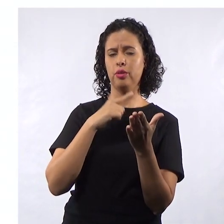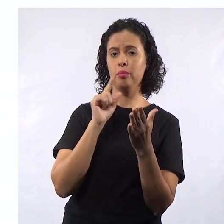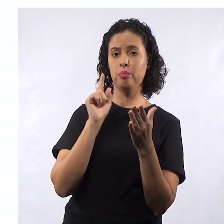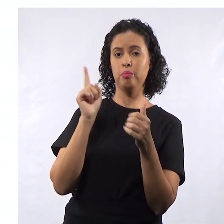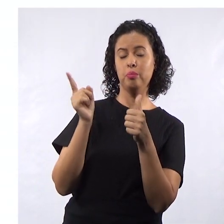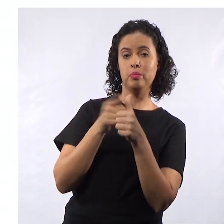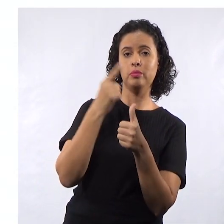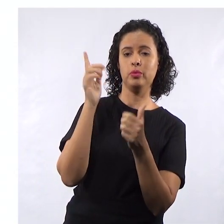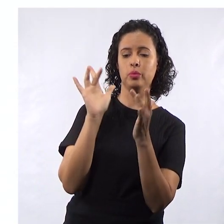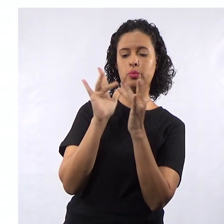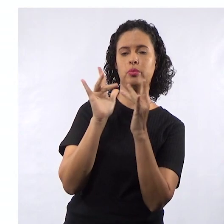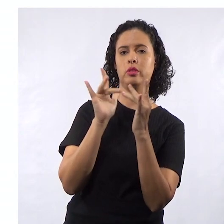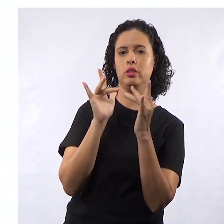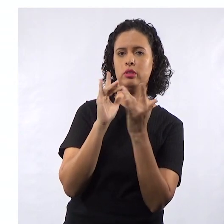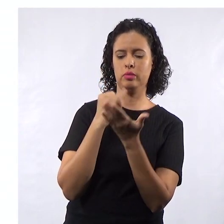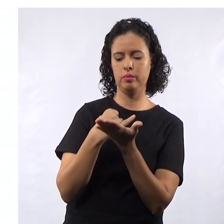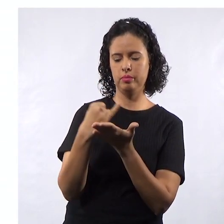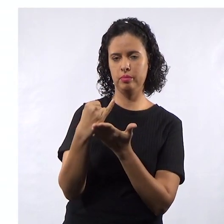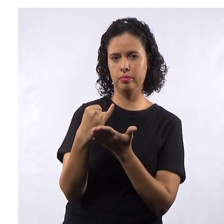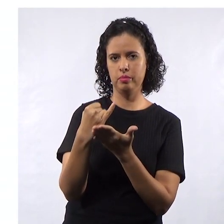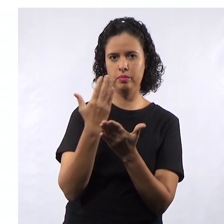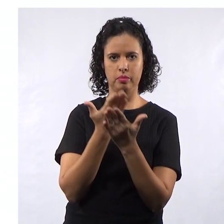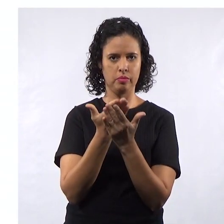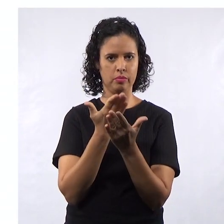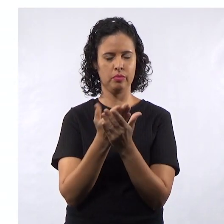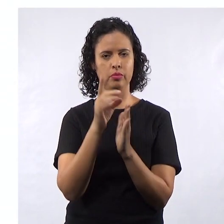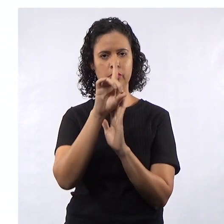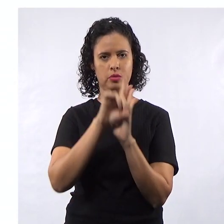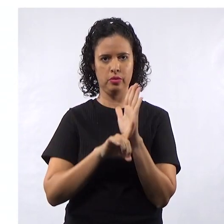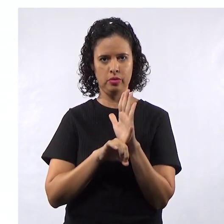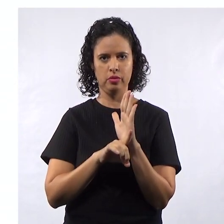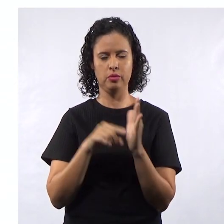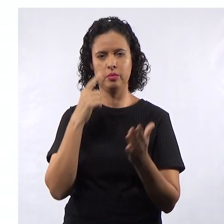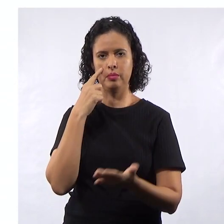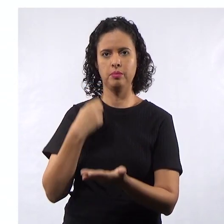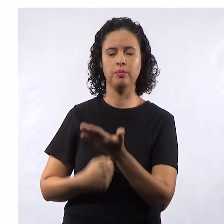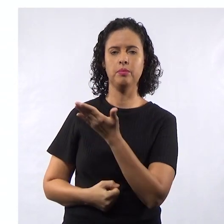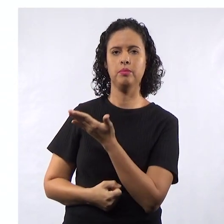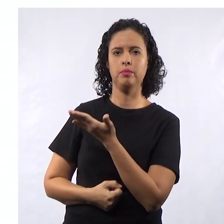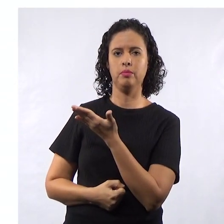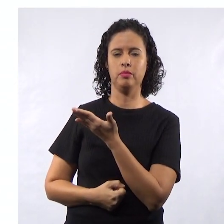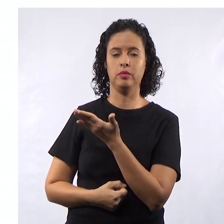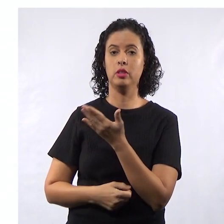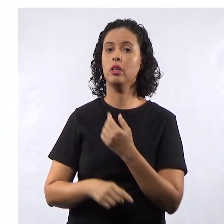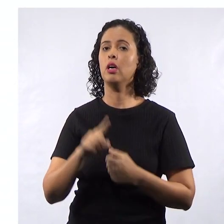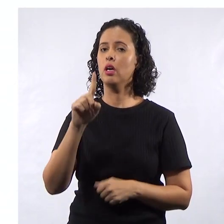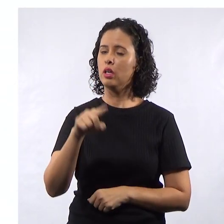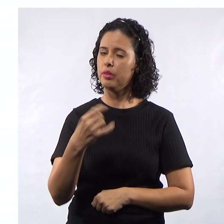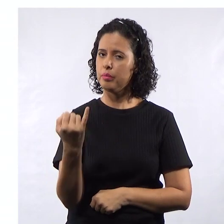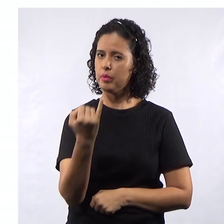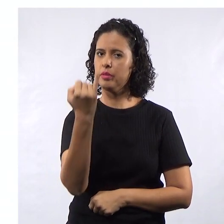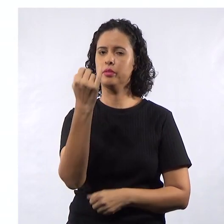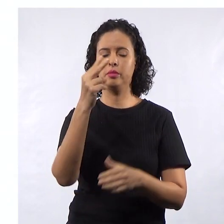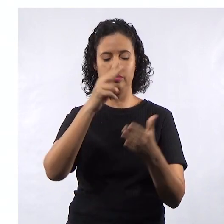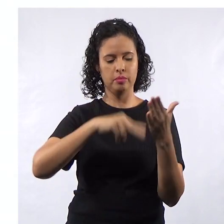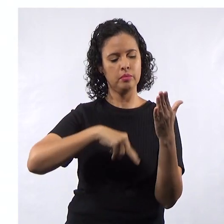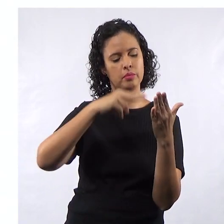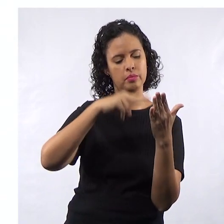estudo do direito. Escolhemos esse livro aqui, do autor Paulo Nader. Não deixo de fazer a